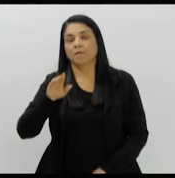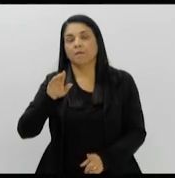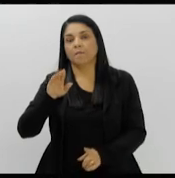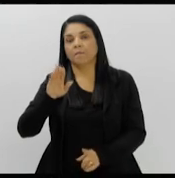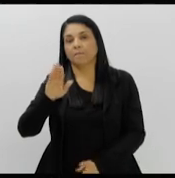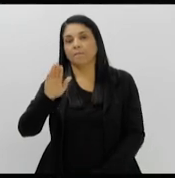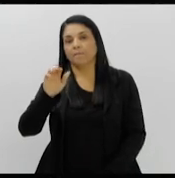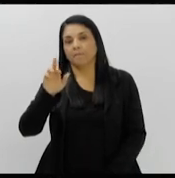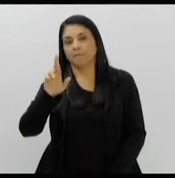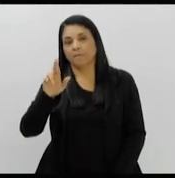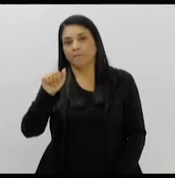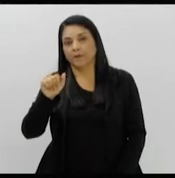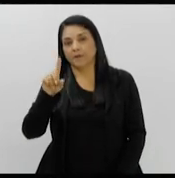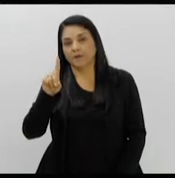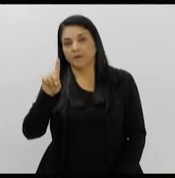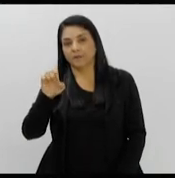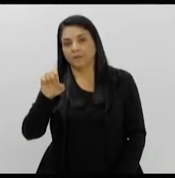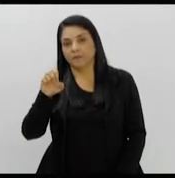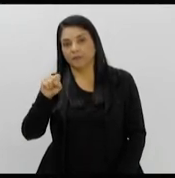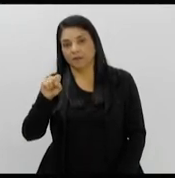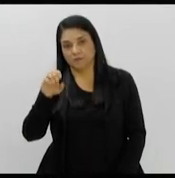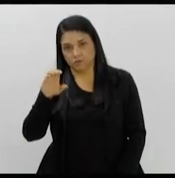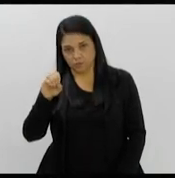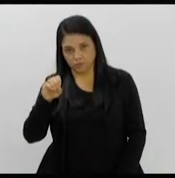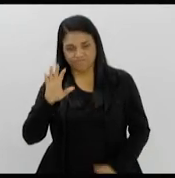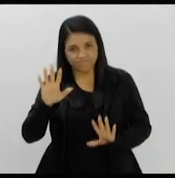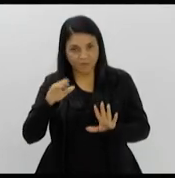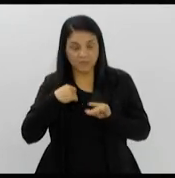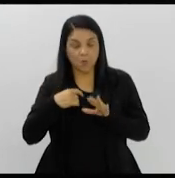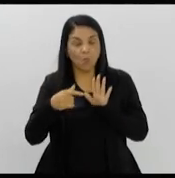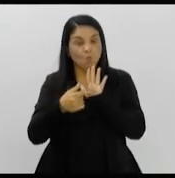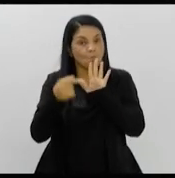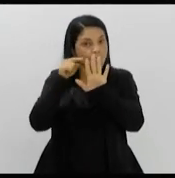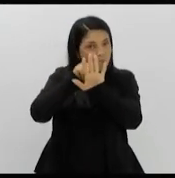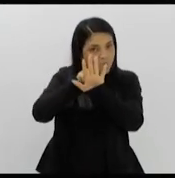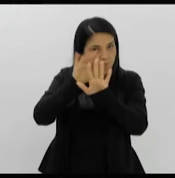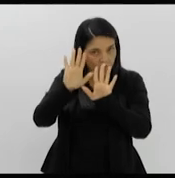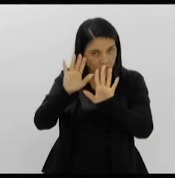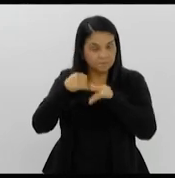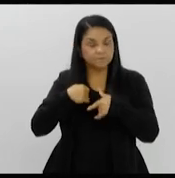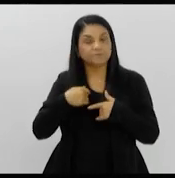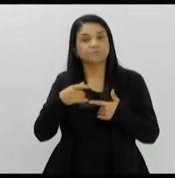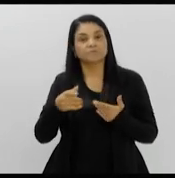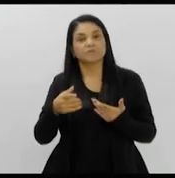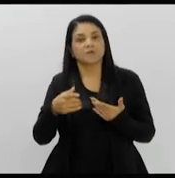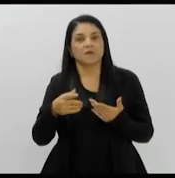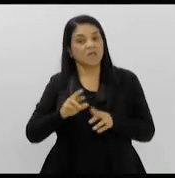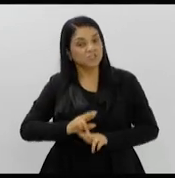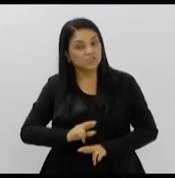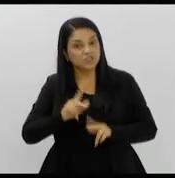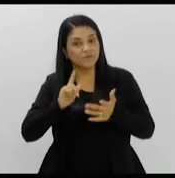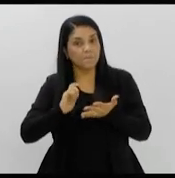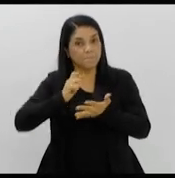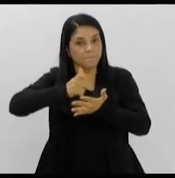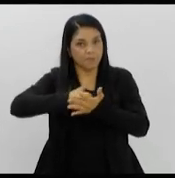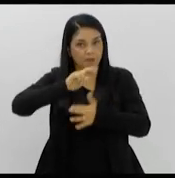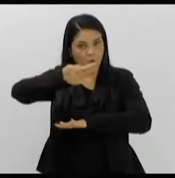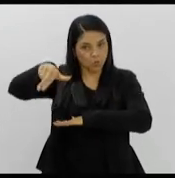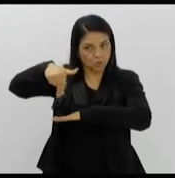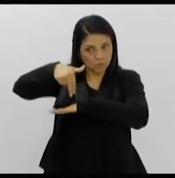assim mas mais grave ainda senhora Presidente é que se a senhora for